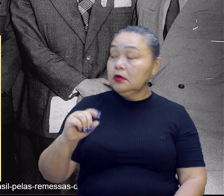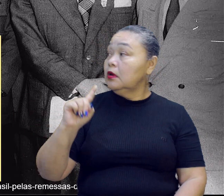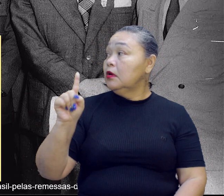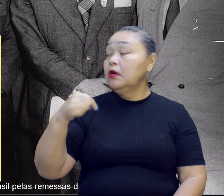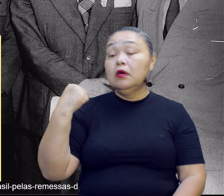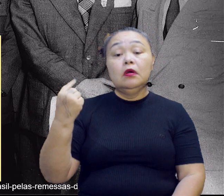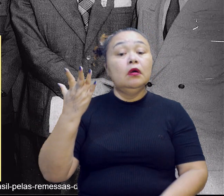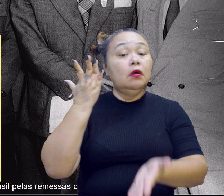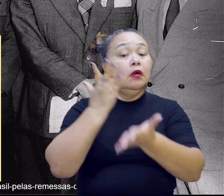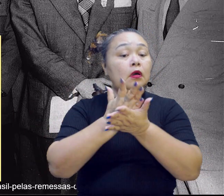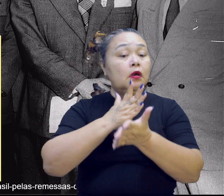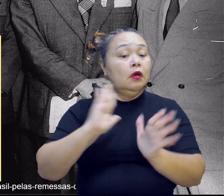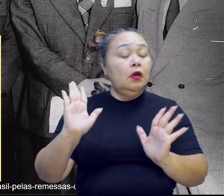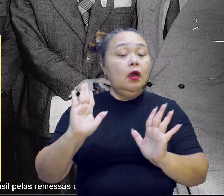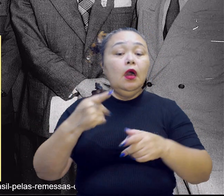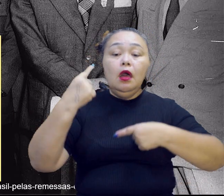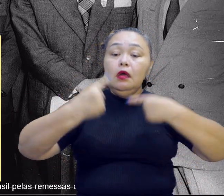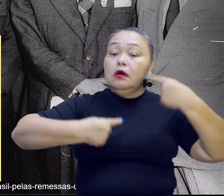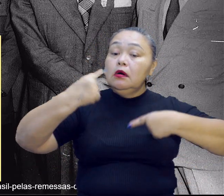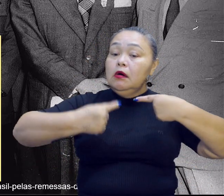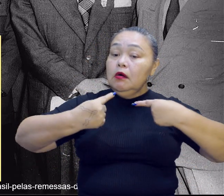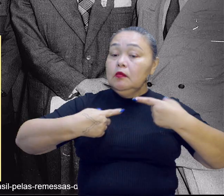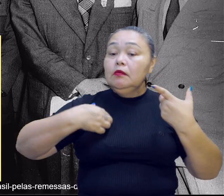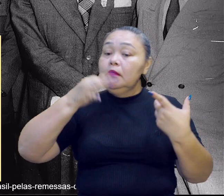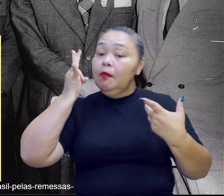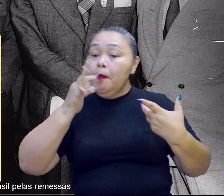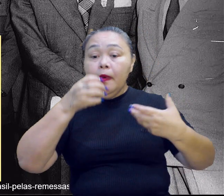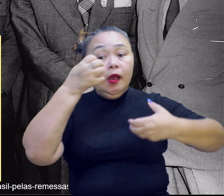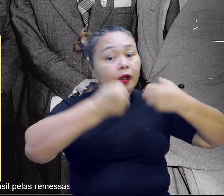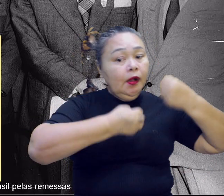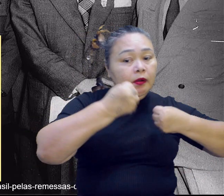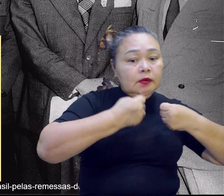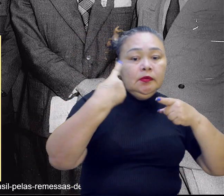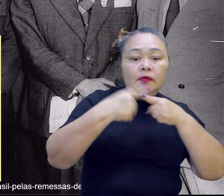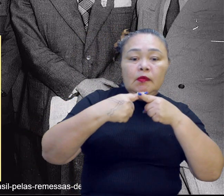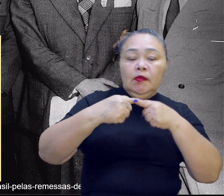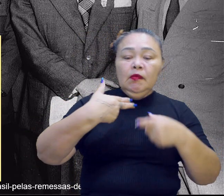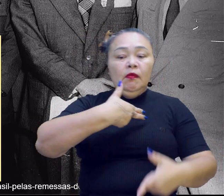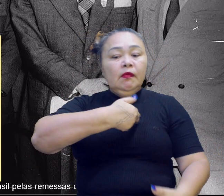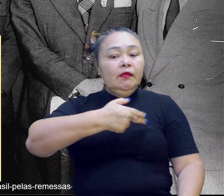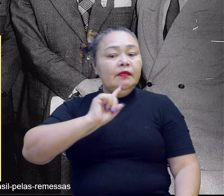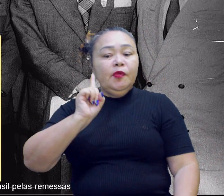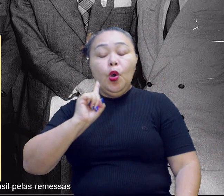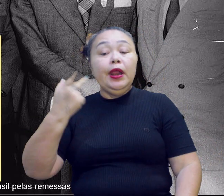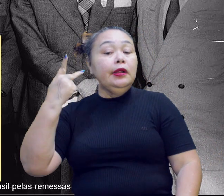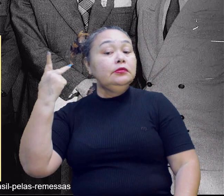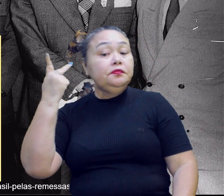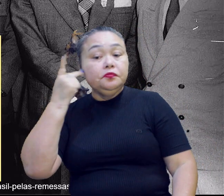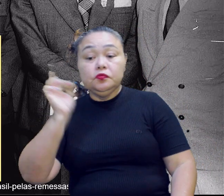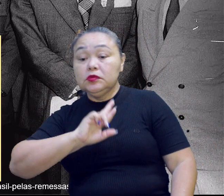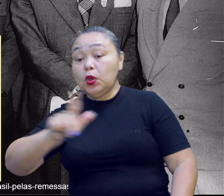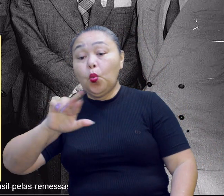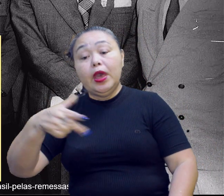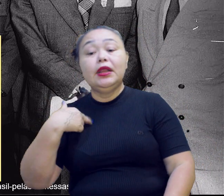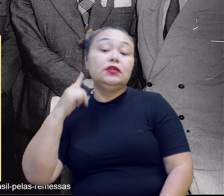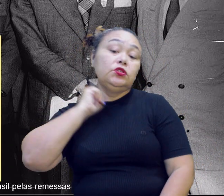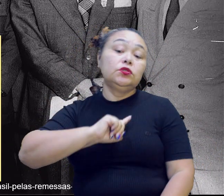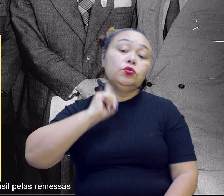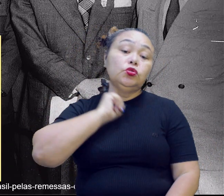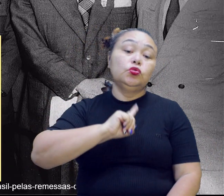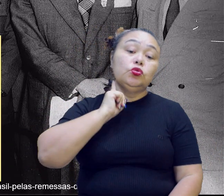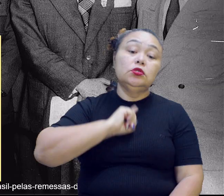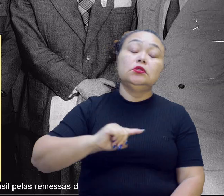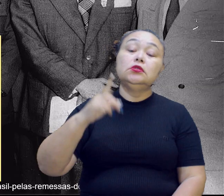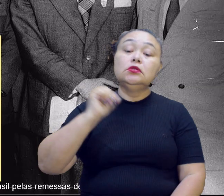Isso aí vai acabar com aquela política café com leite, porque o Getúlio não era de São Paulo e muito menos de Minas Gerais.